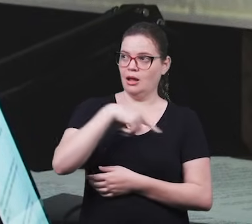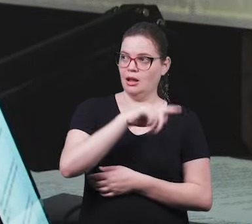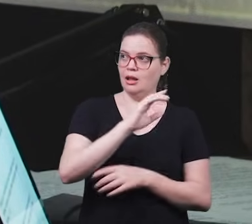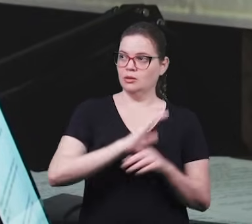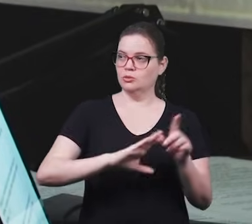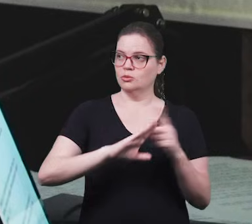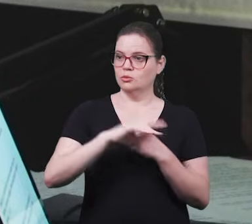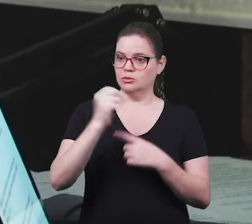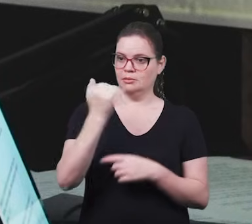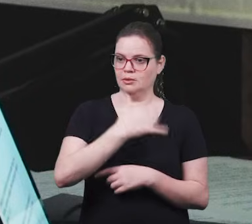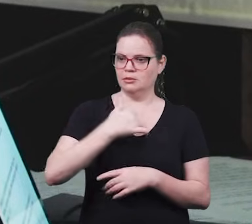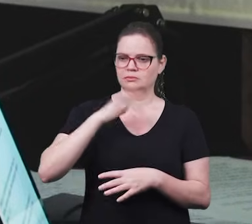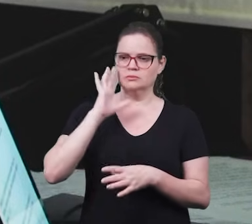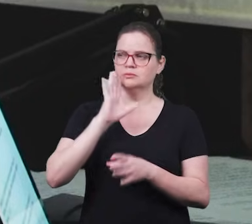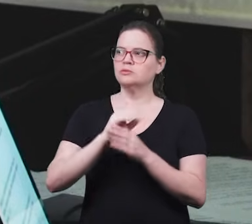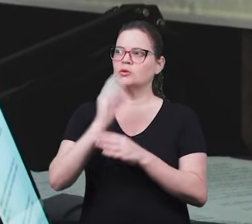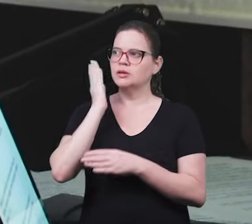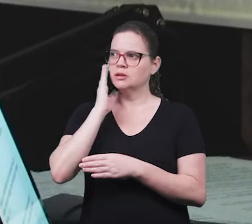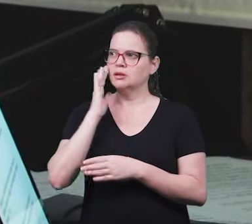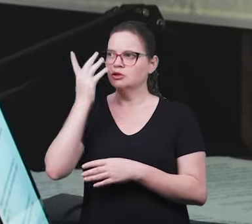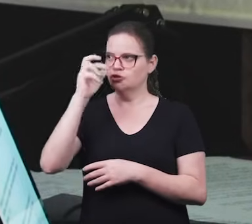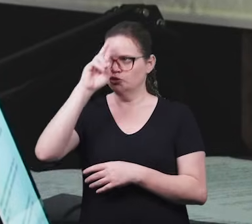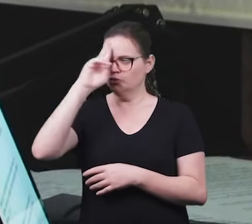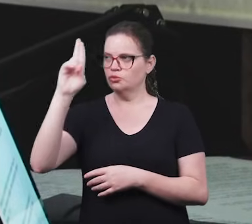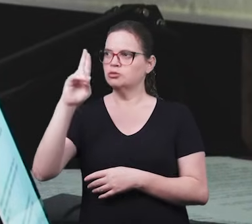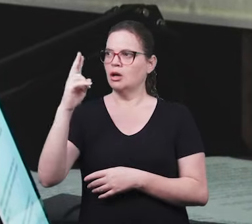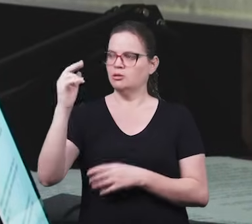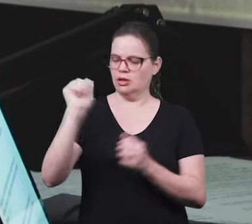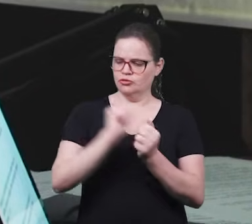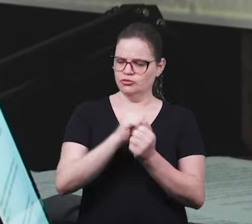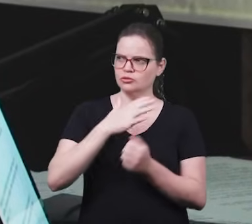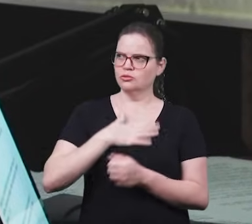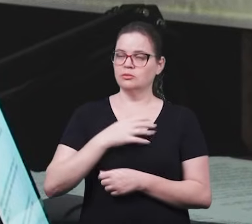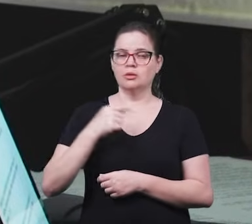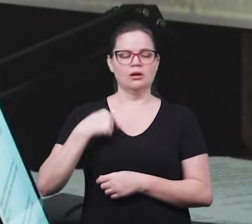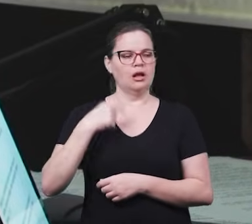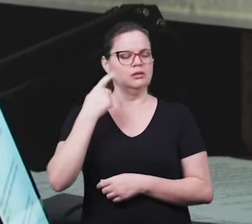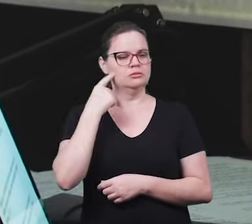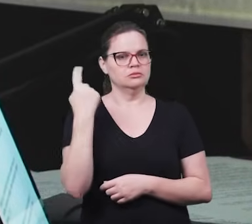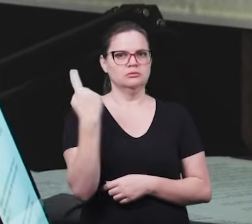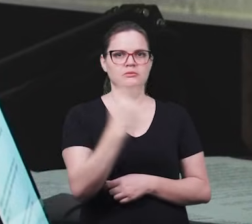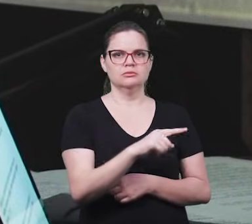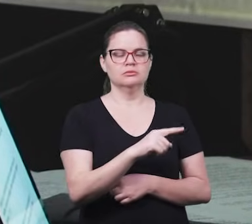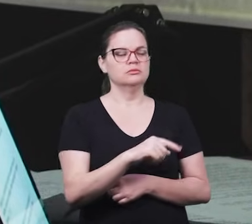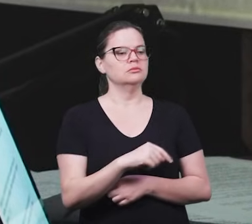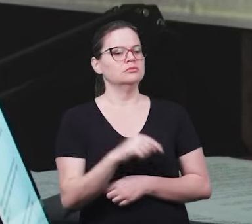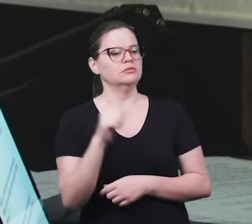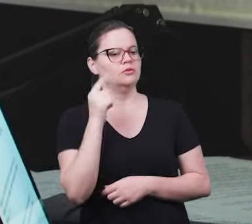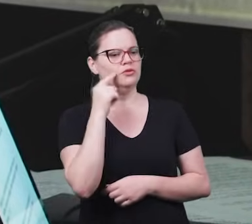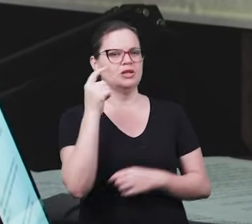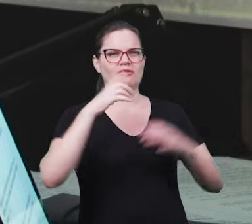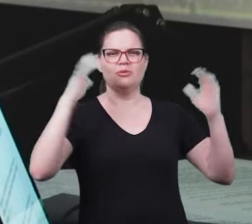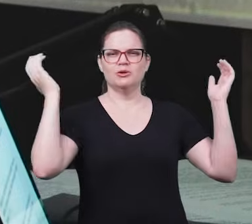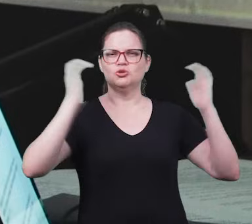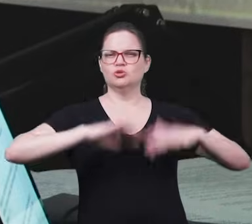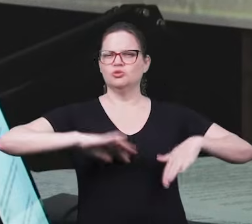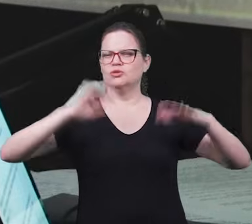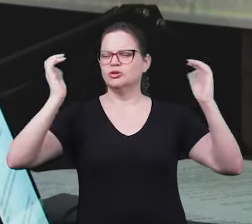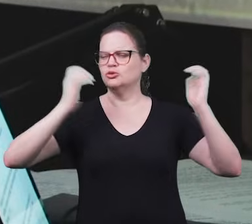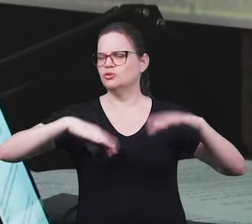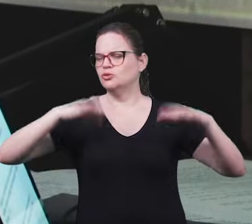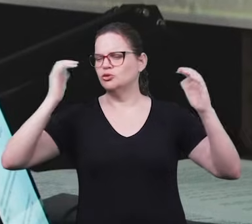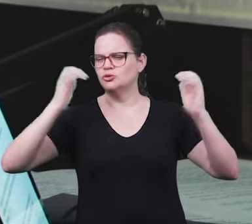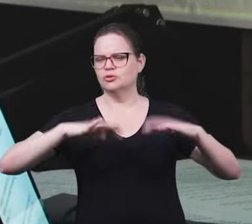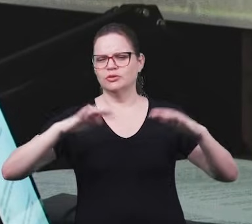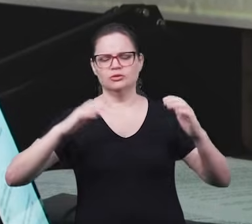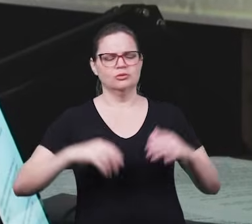vou entender que o Senhor está nesse assunto, vou falar com ela. Ele consultou o Senhor confirmou, ele disse que chegou lá naquela ocasião, estava uma chuva torrencial,